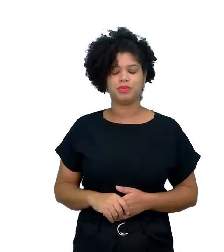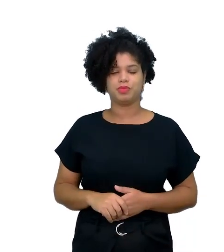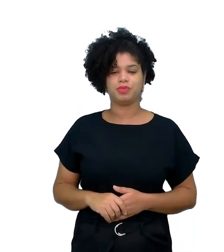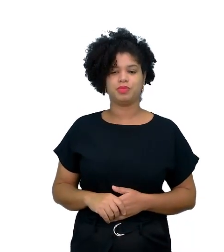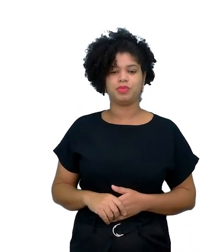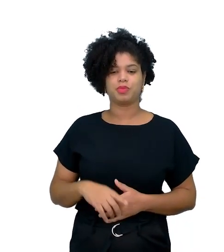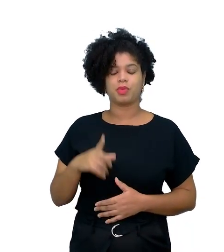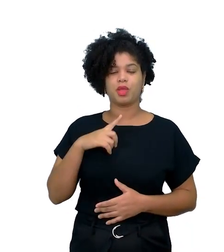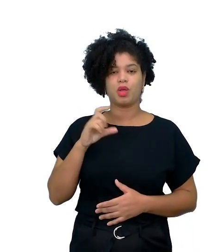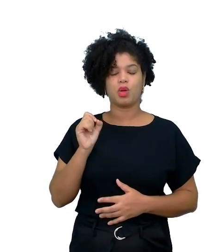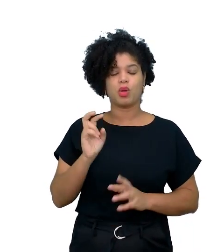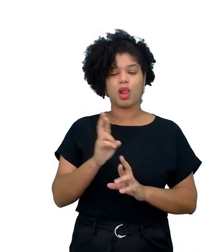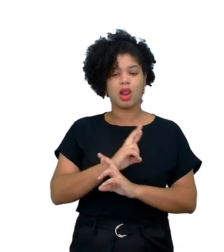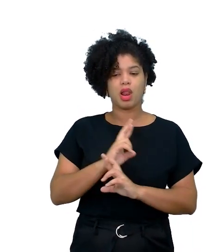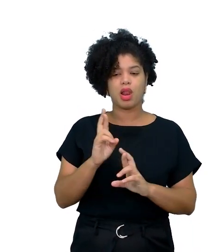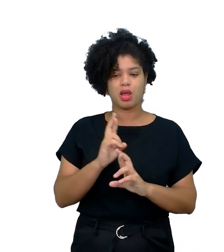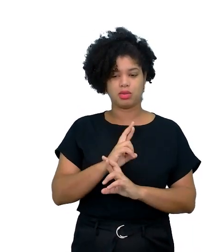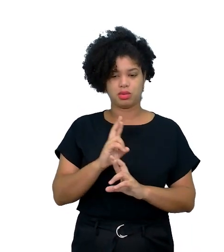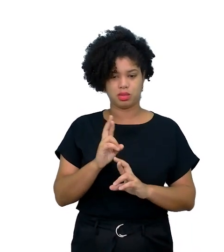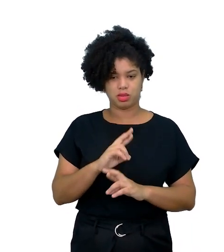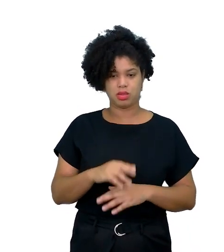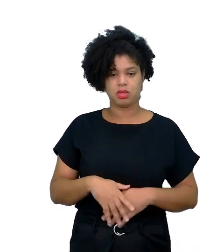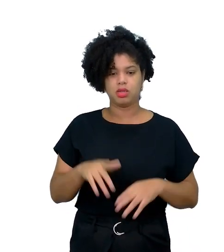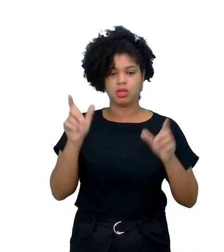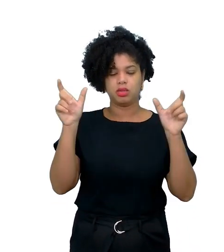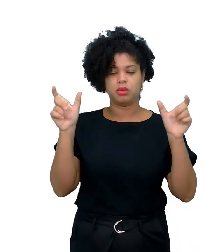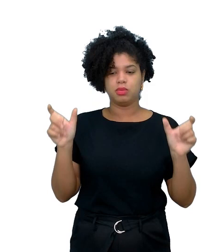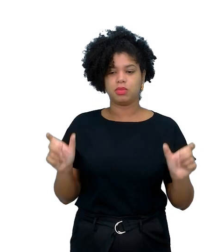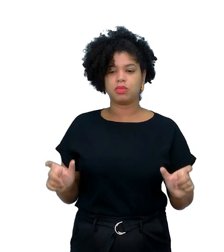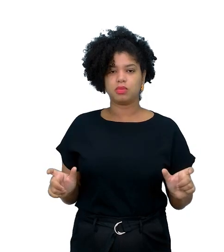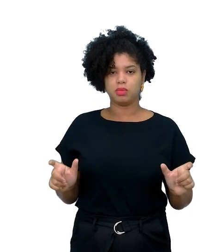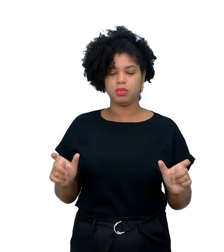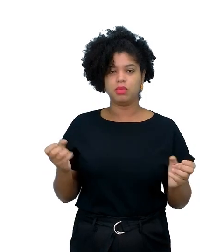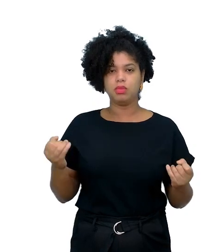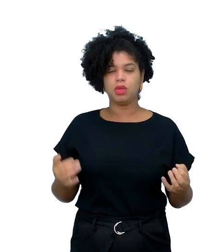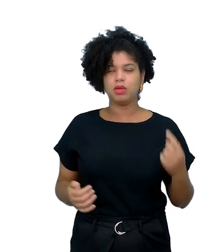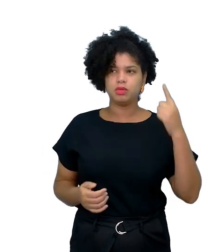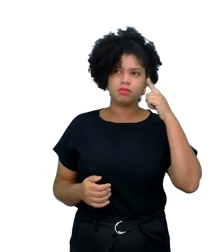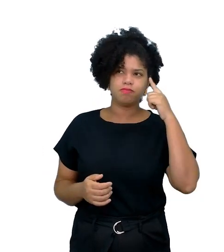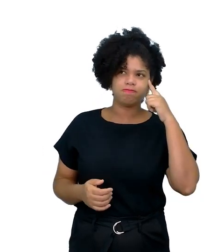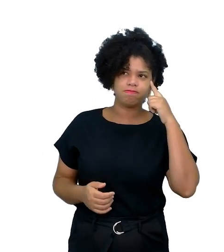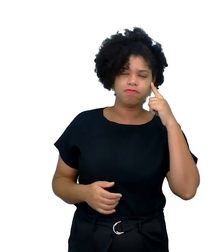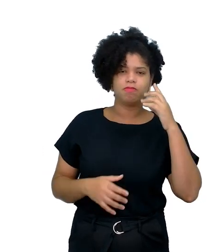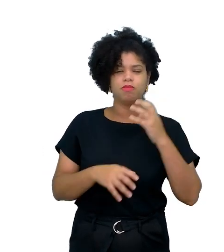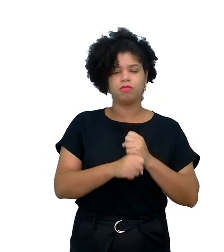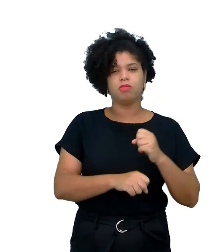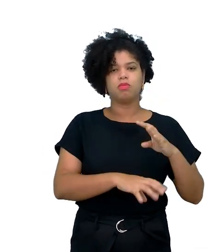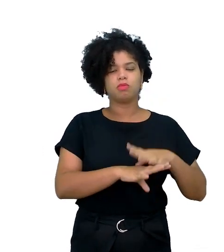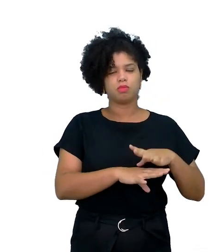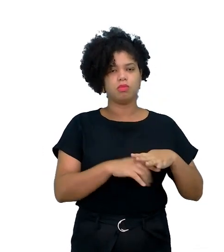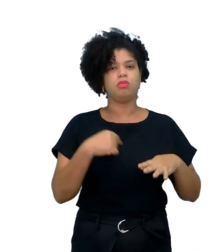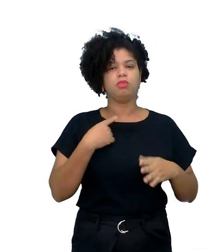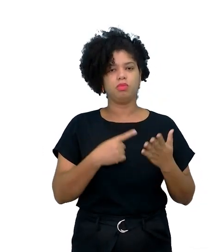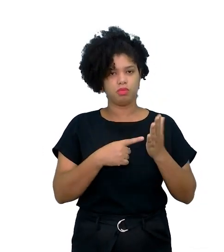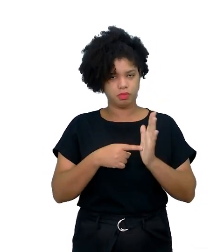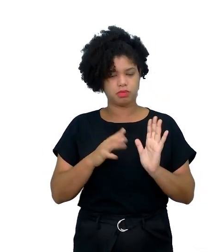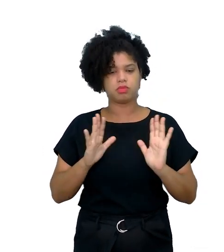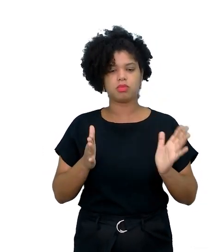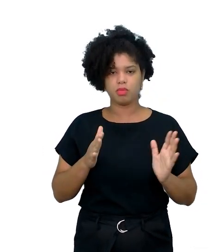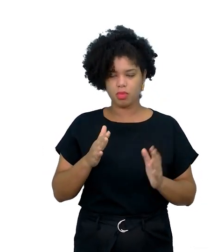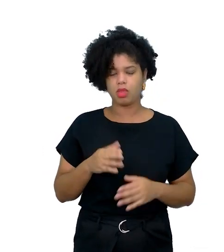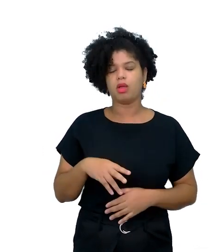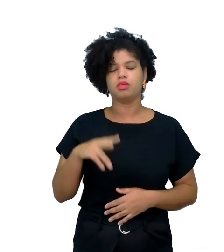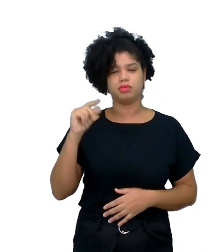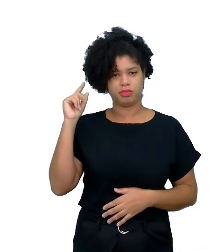Aqui, com relação, né, a esse esquema aqui, falando sobre o pensamento aritmético, né, nós já apresentamos esse esquema